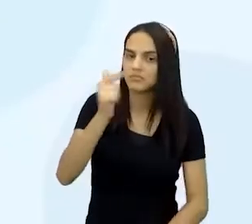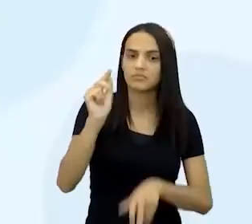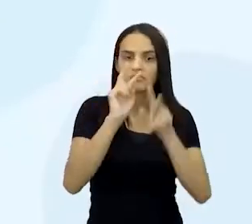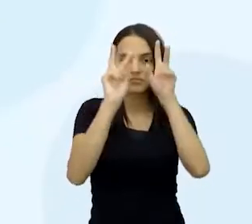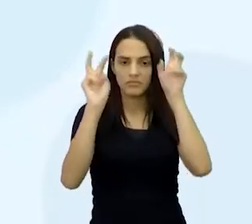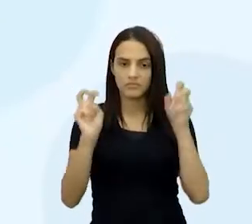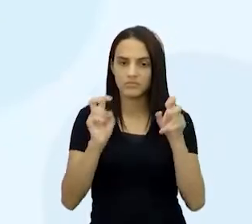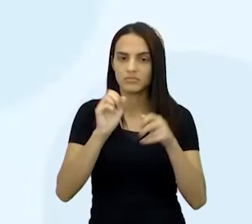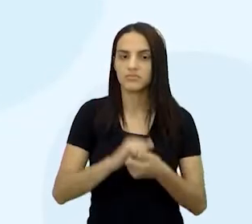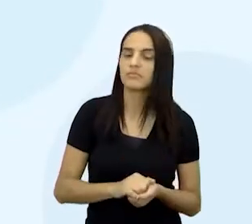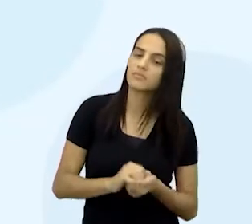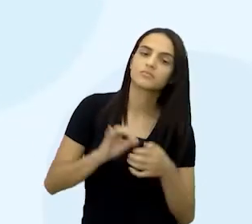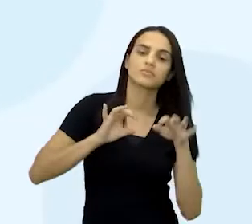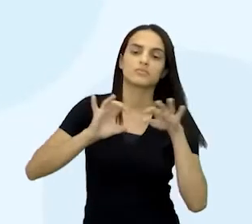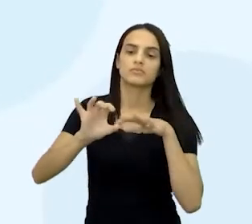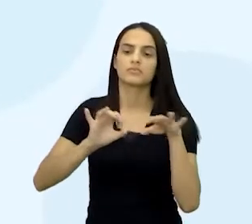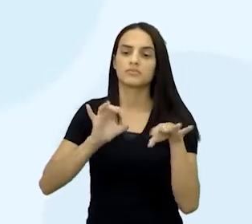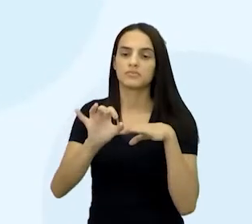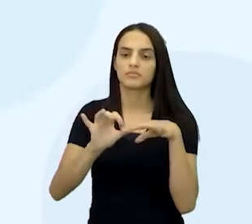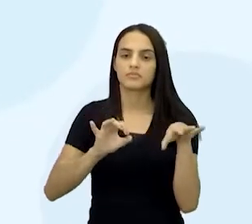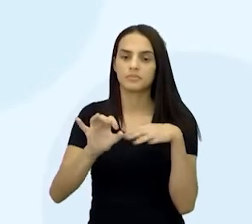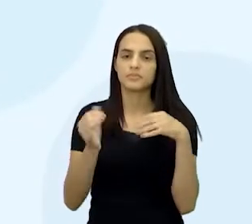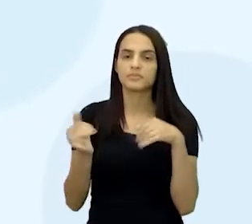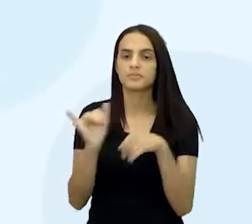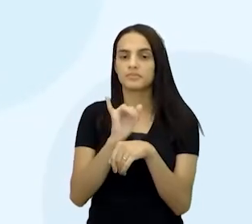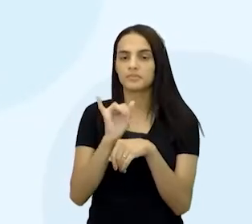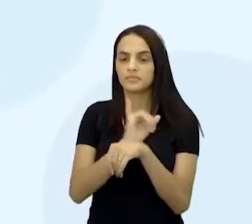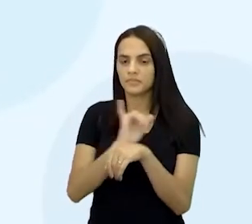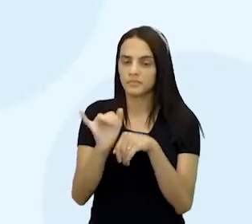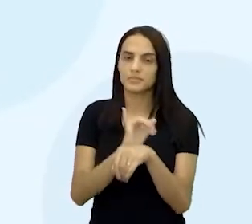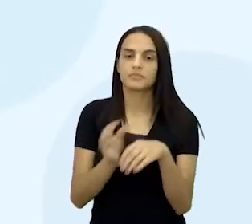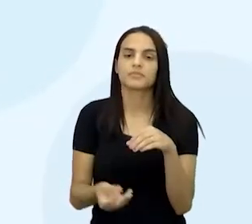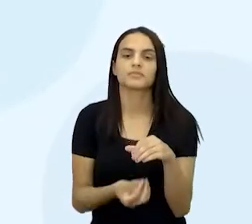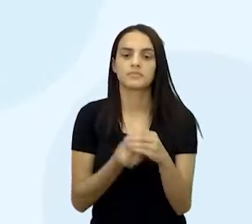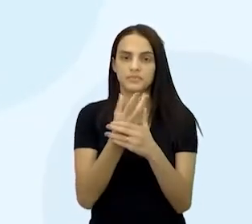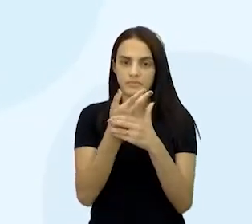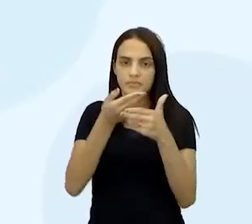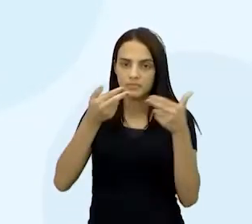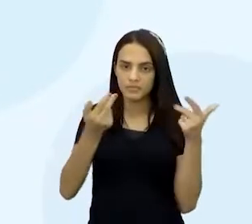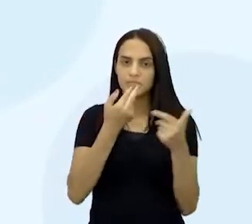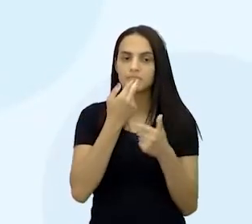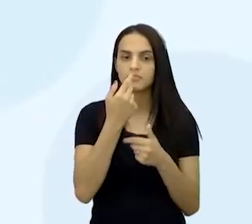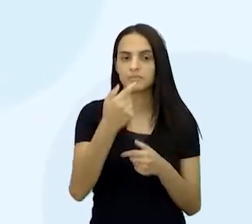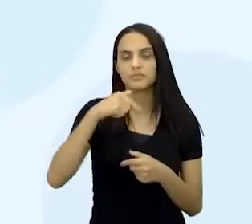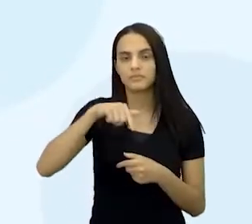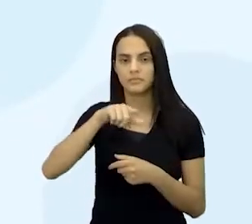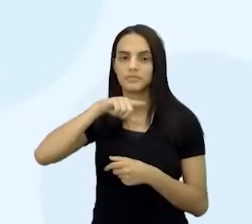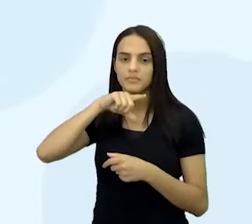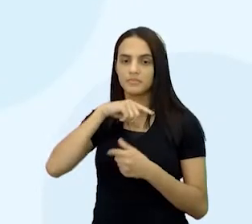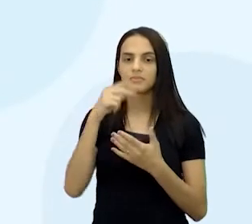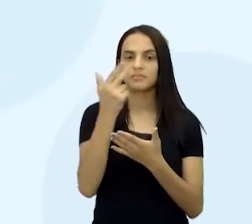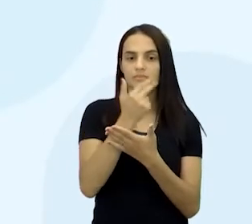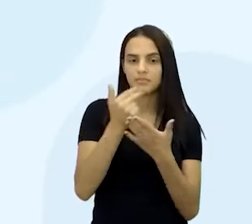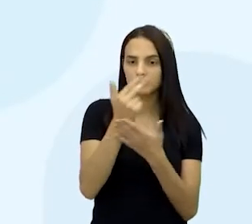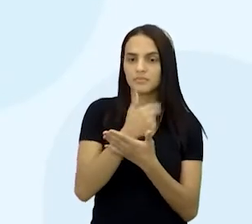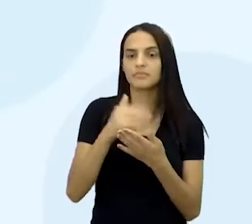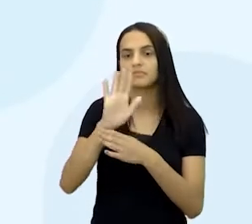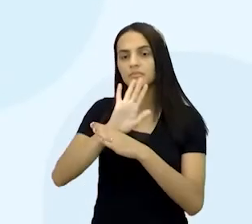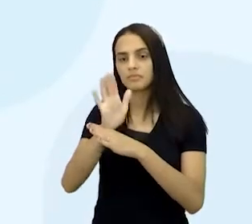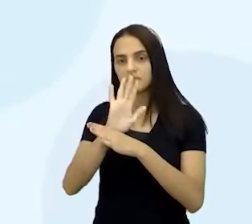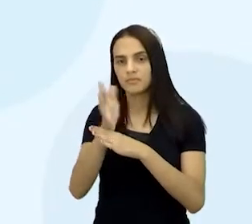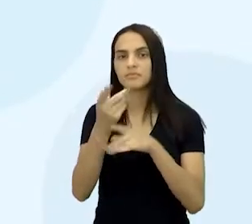a seleção e mobilização de recursos criativos de diferentes linguagens. Então a gente vai ter a imagem, o